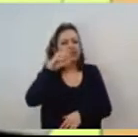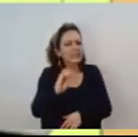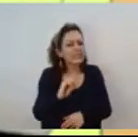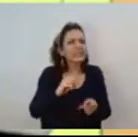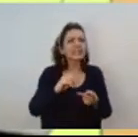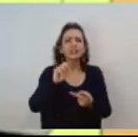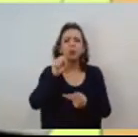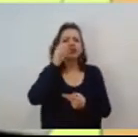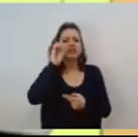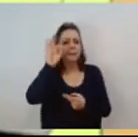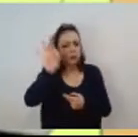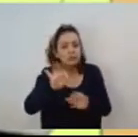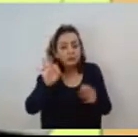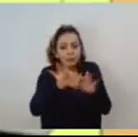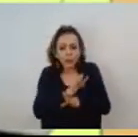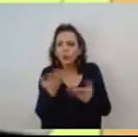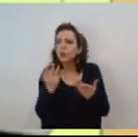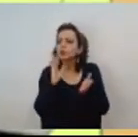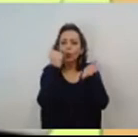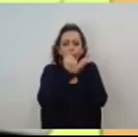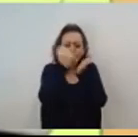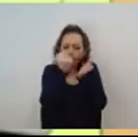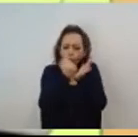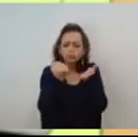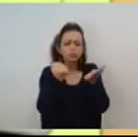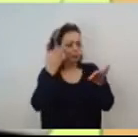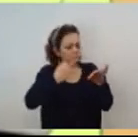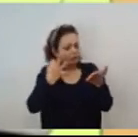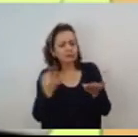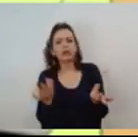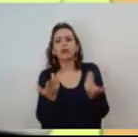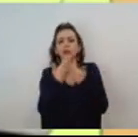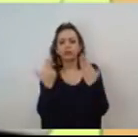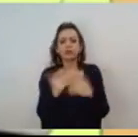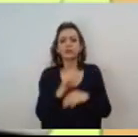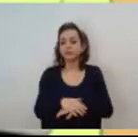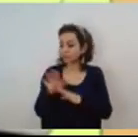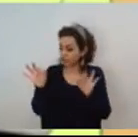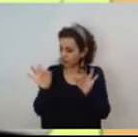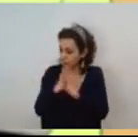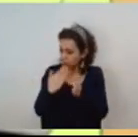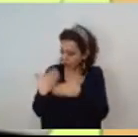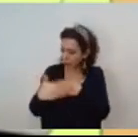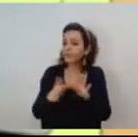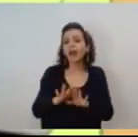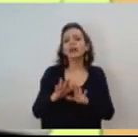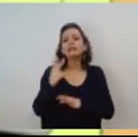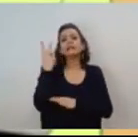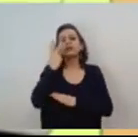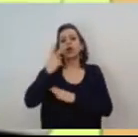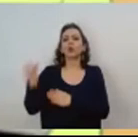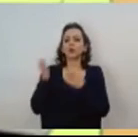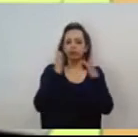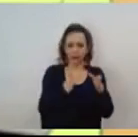que a gente precisa né esse fornecedor a gente já passa para uma segunda etapa tá se esse fornecedor não